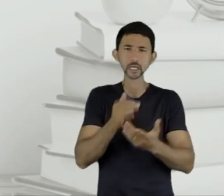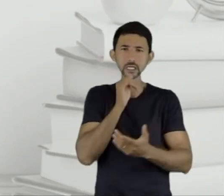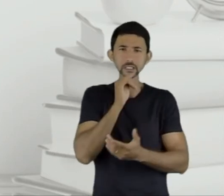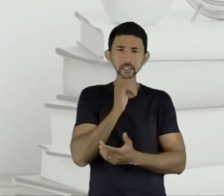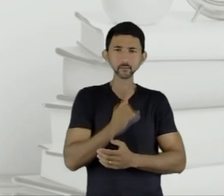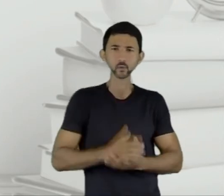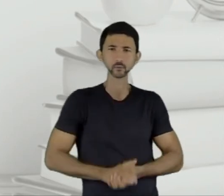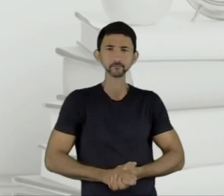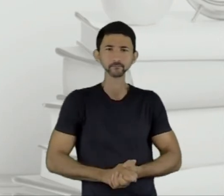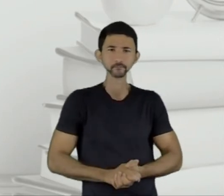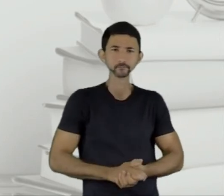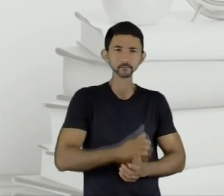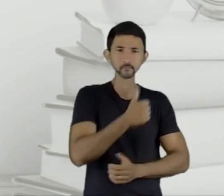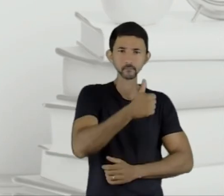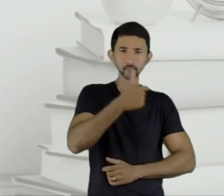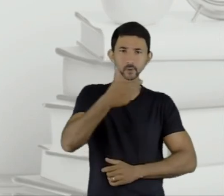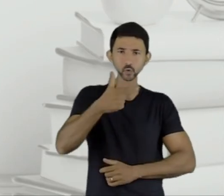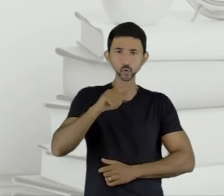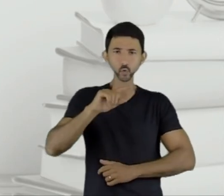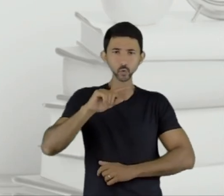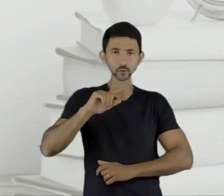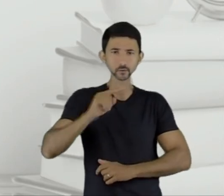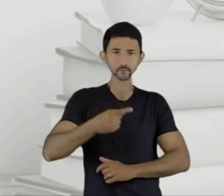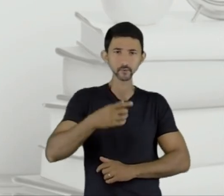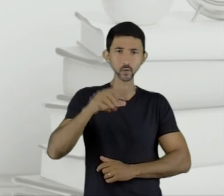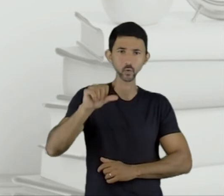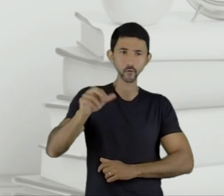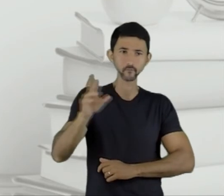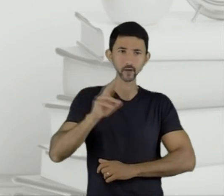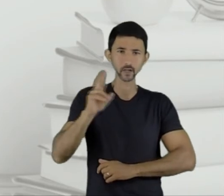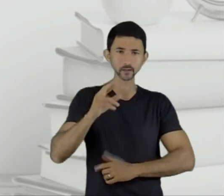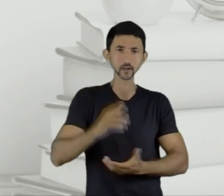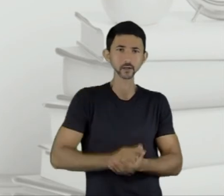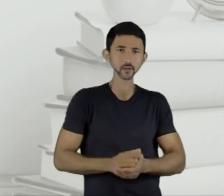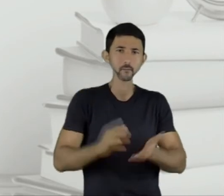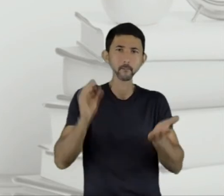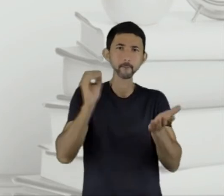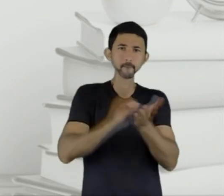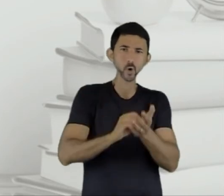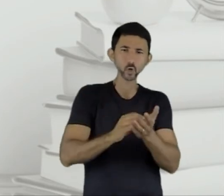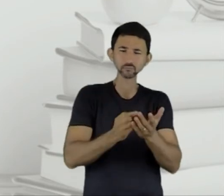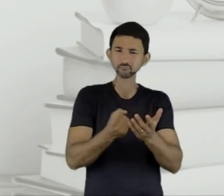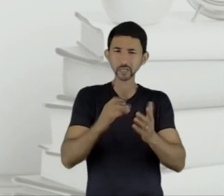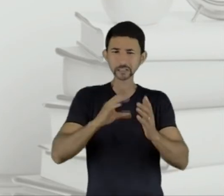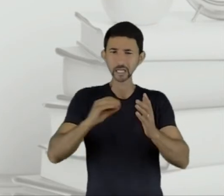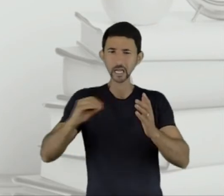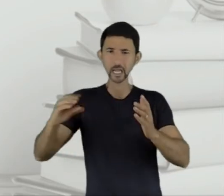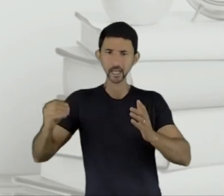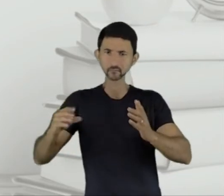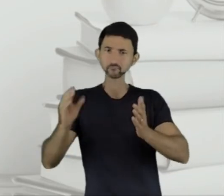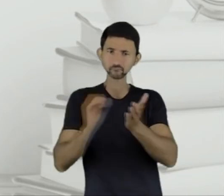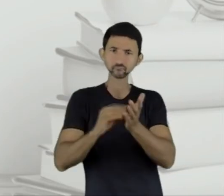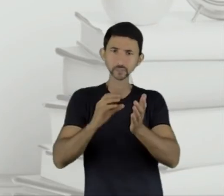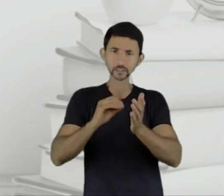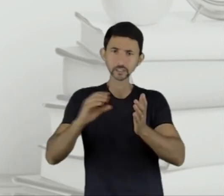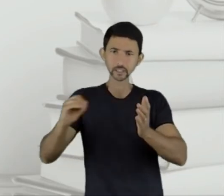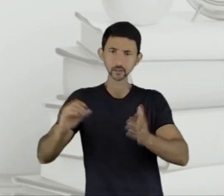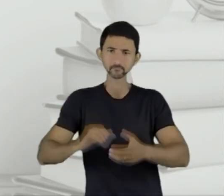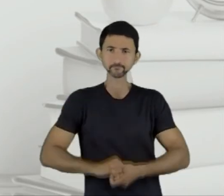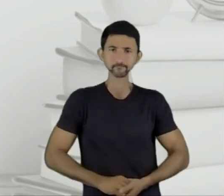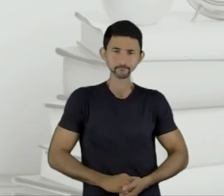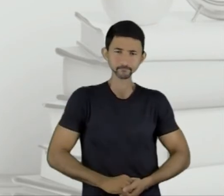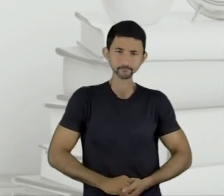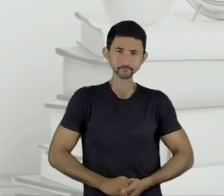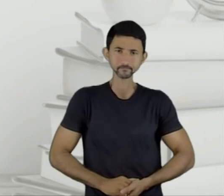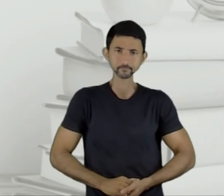R$ 12,90, não é? Lembrando que a gente pode acrescentar quantos zeros a gente quiser, depois da vírgula, que não altera